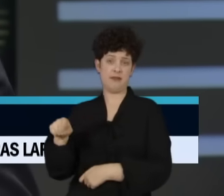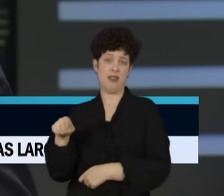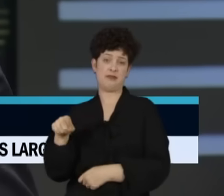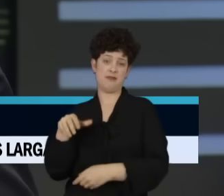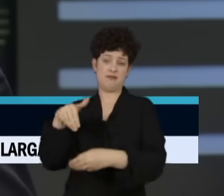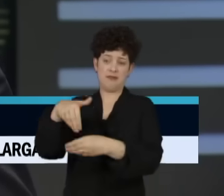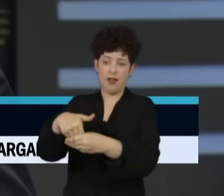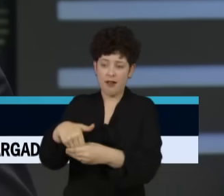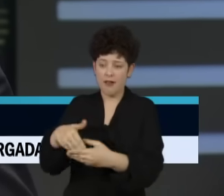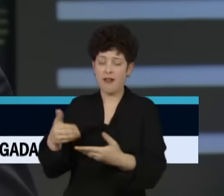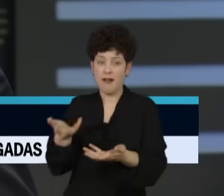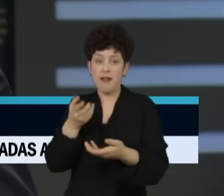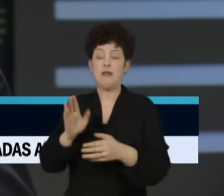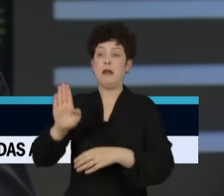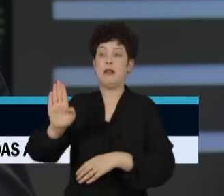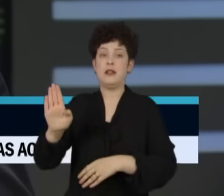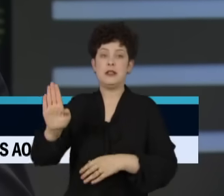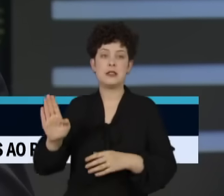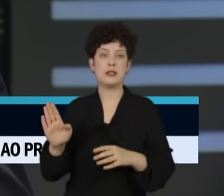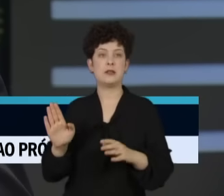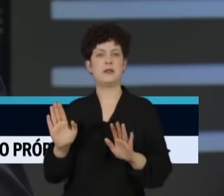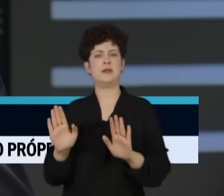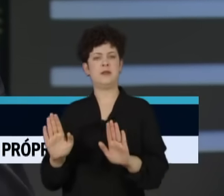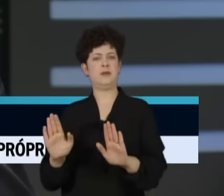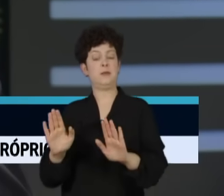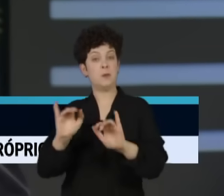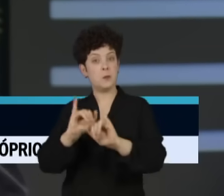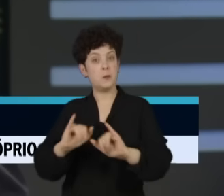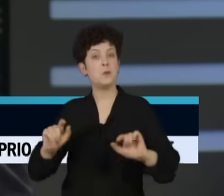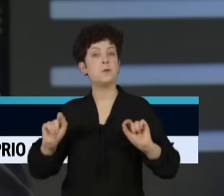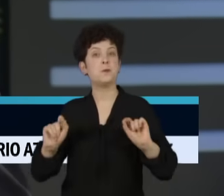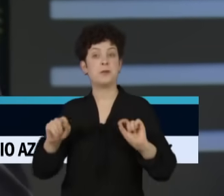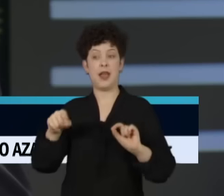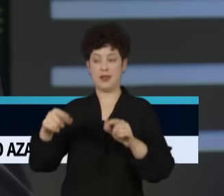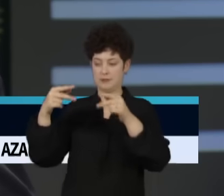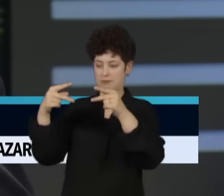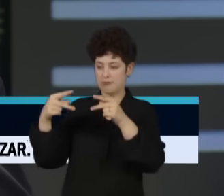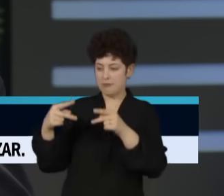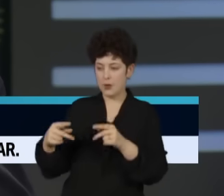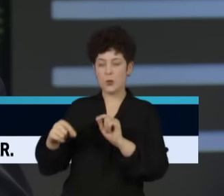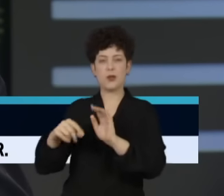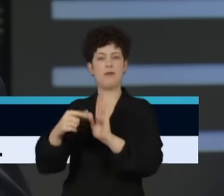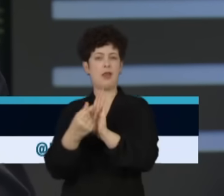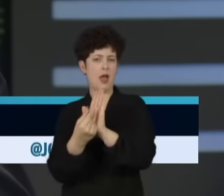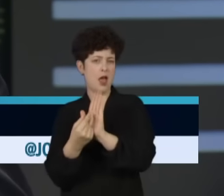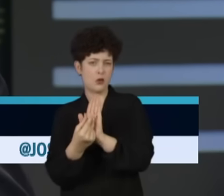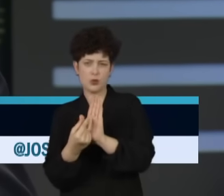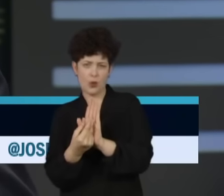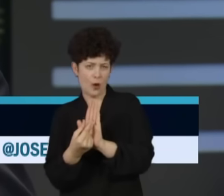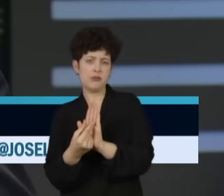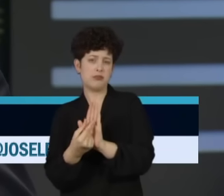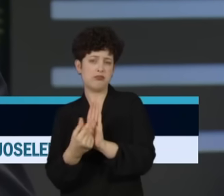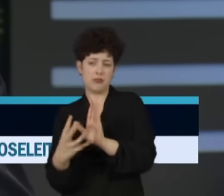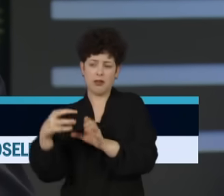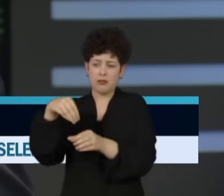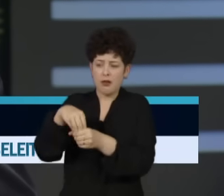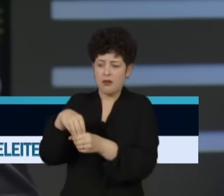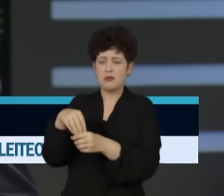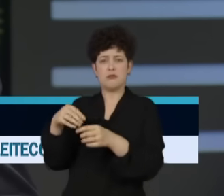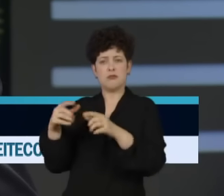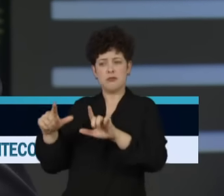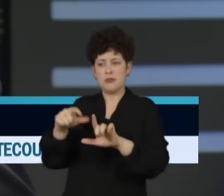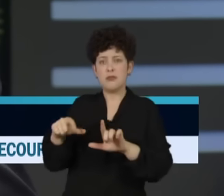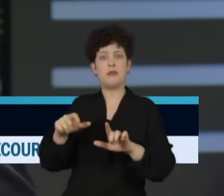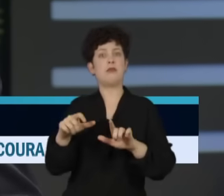eleitoral, não é? Agora eu gostaria de salientar que esse código fonte é um software, né? Software. Então, inclusive